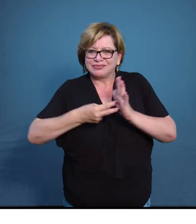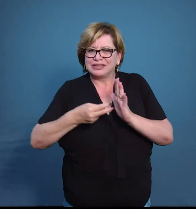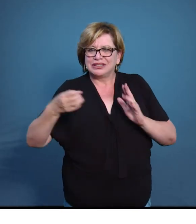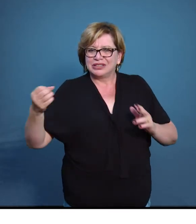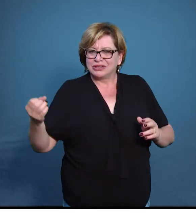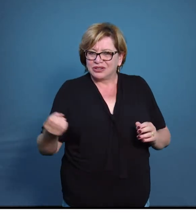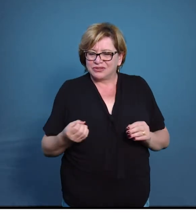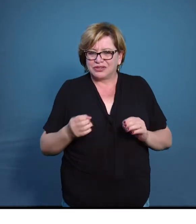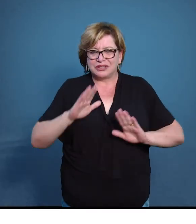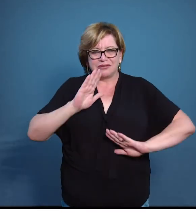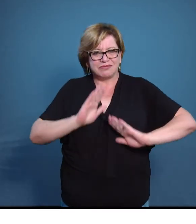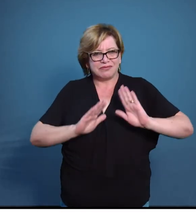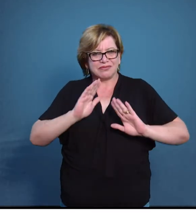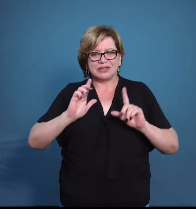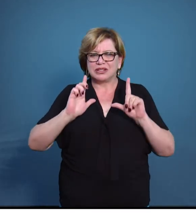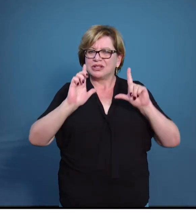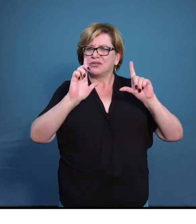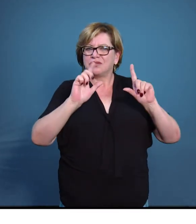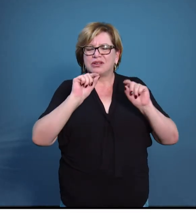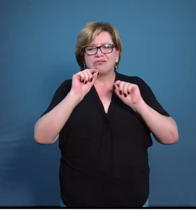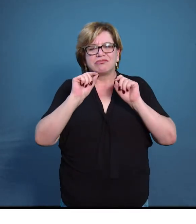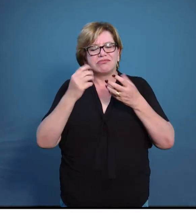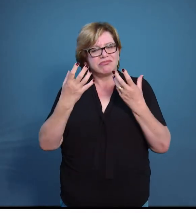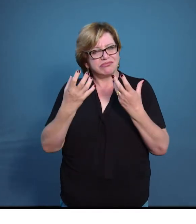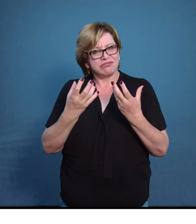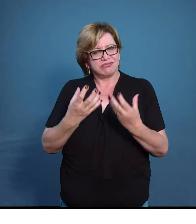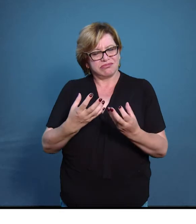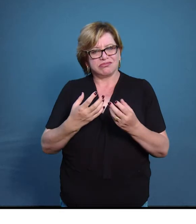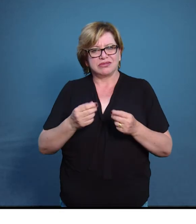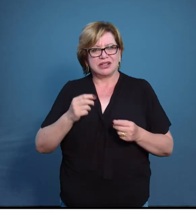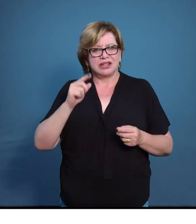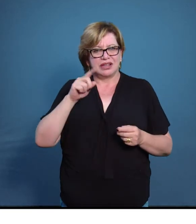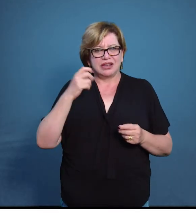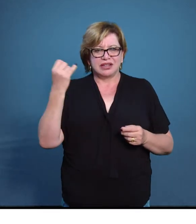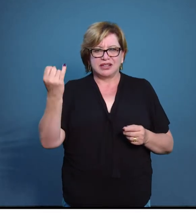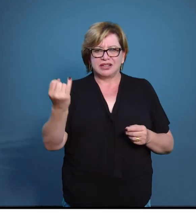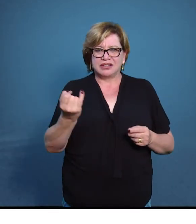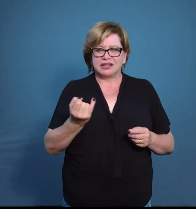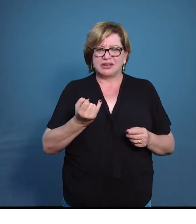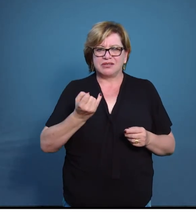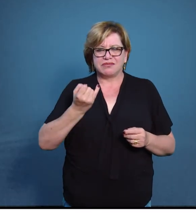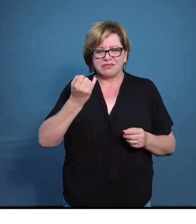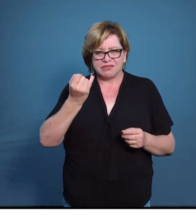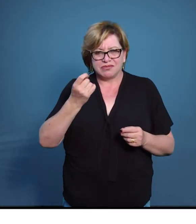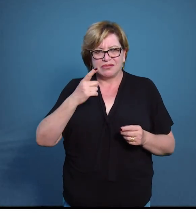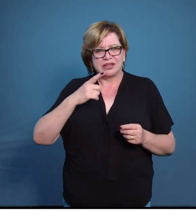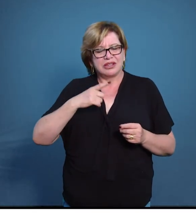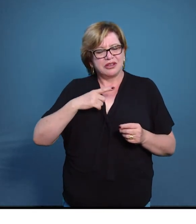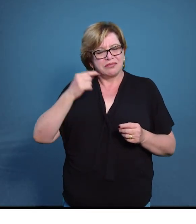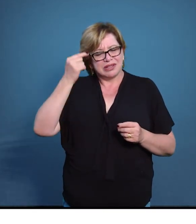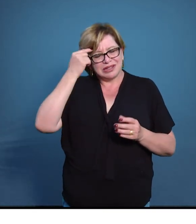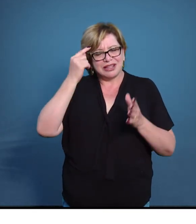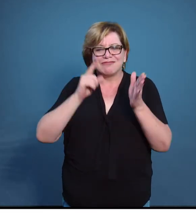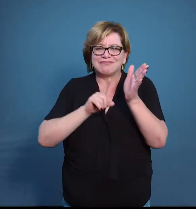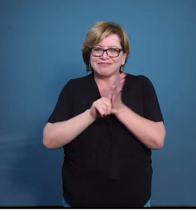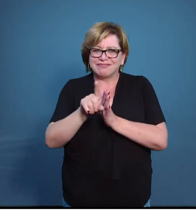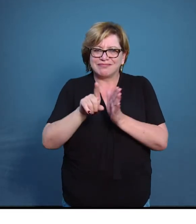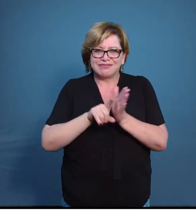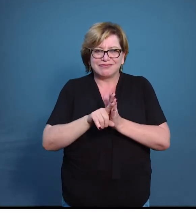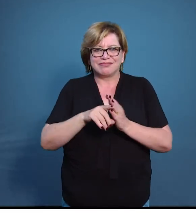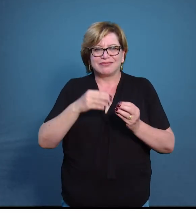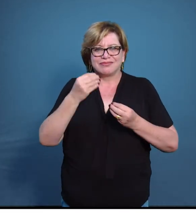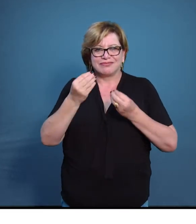Então, dependendo da obra e dependendo do que eu desejo dessa obra, é o que vai fazer com que eu direcione as minhas perguntas, o